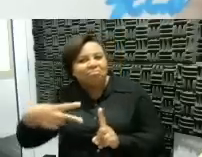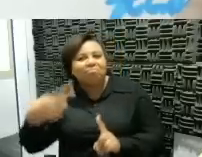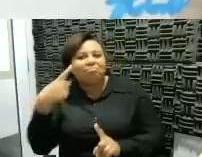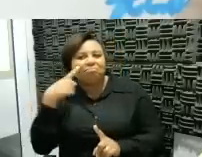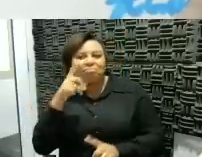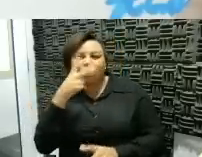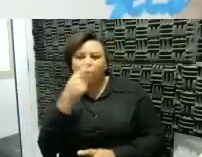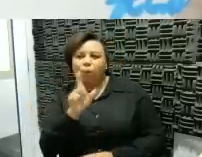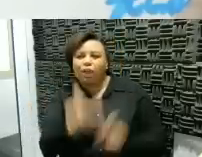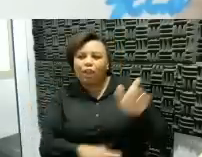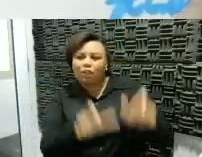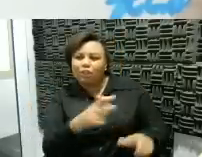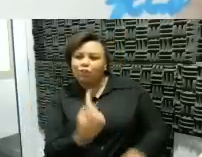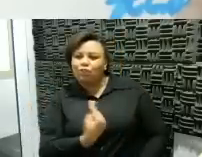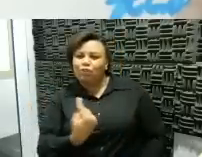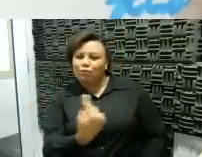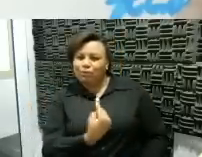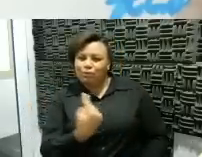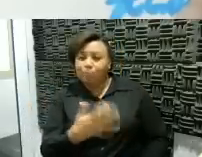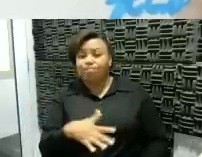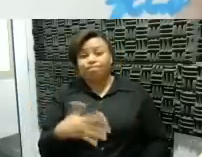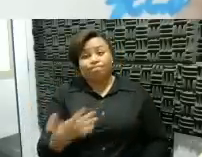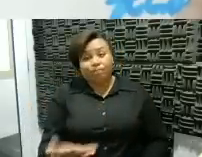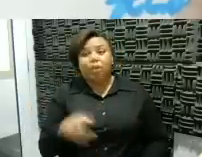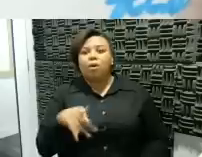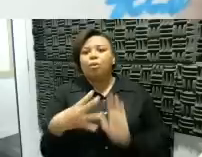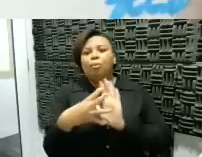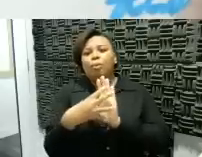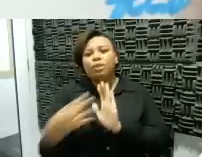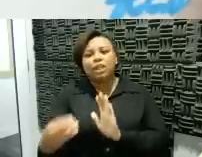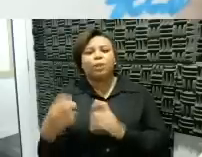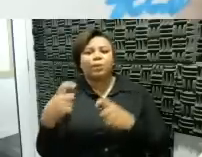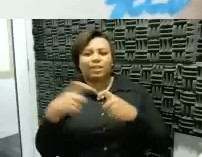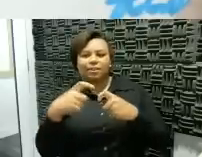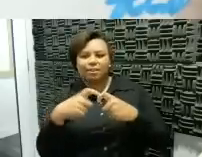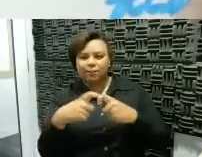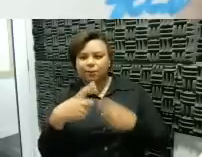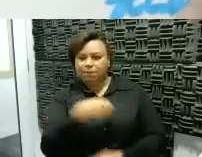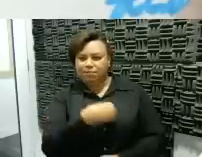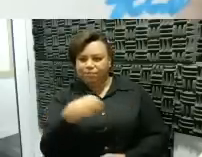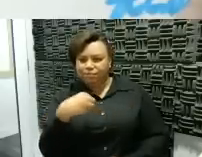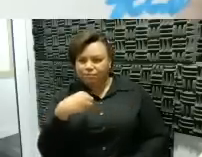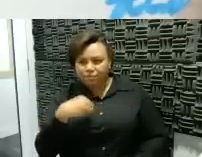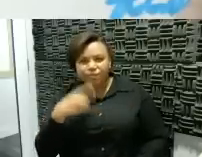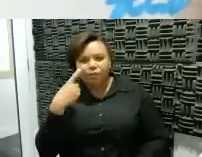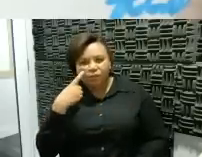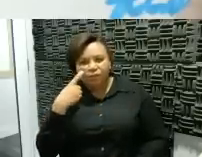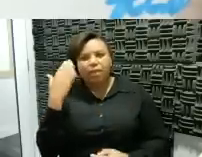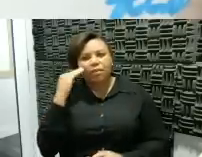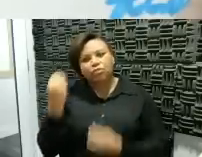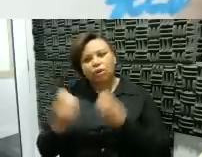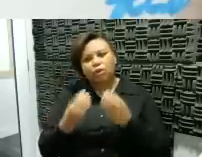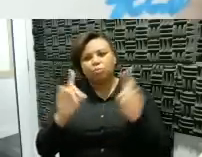individual ou seja o modelo biomédico né via eh entendia como a deficiência a